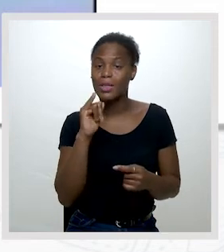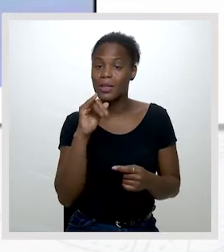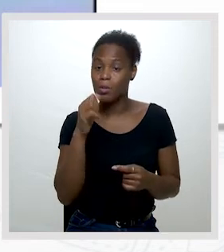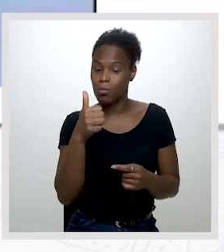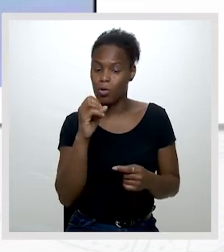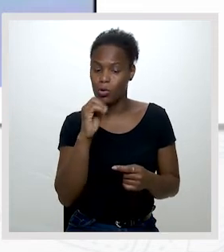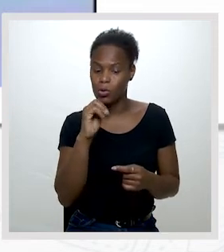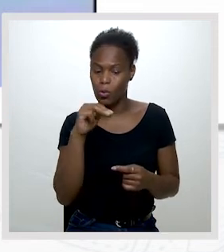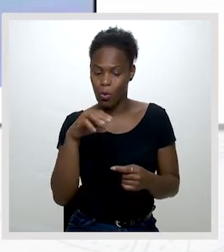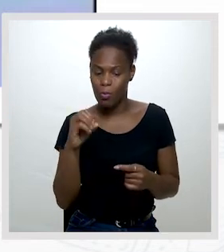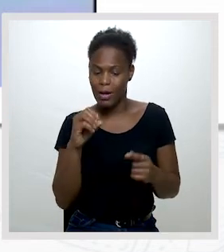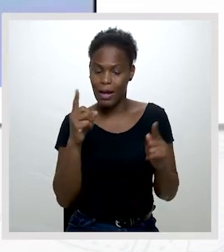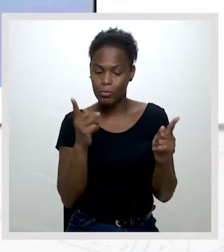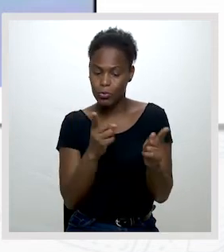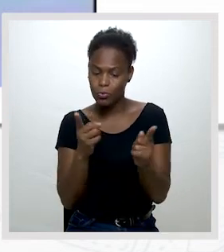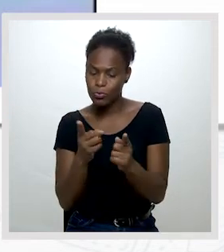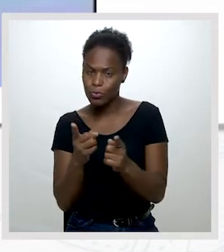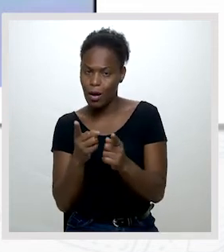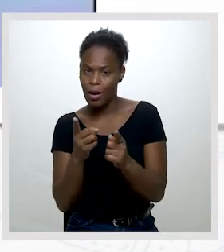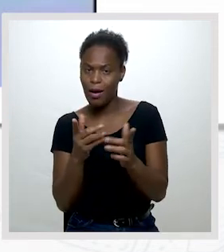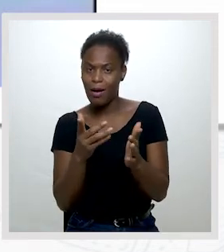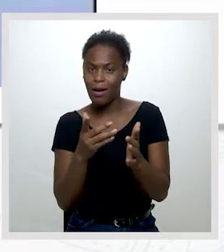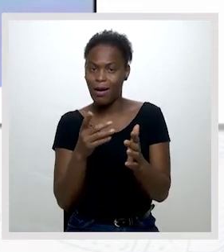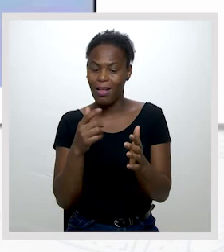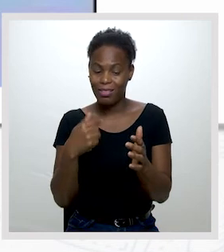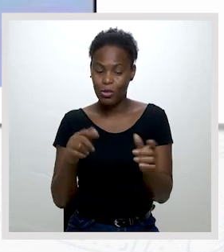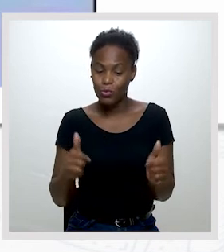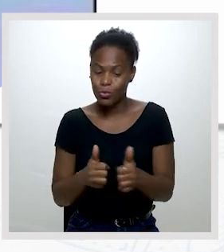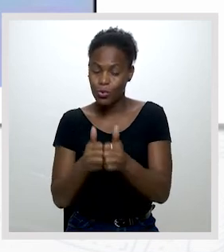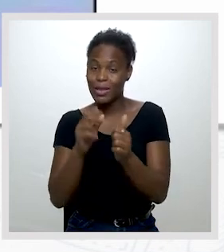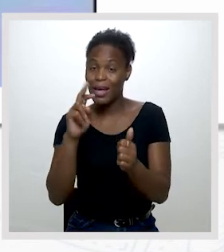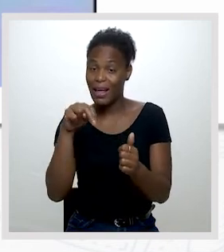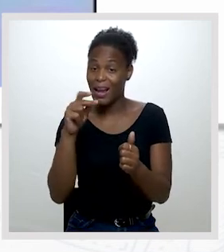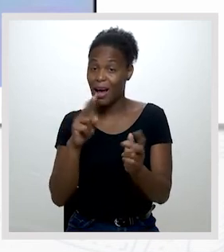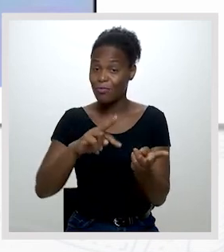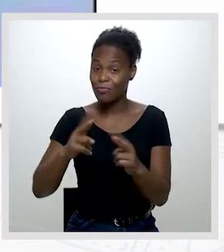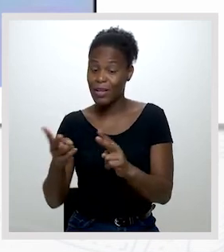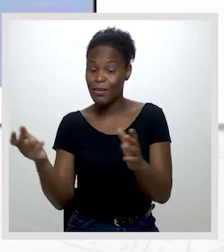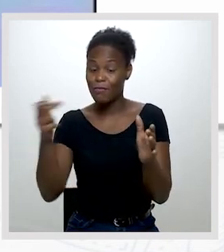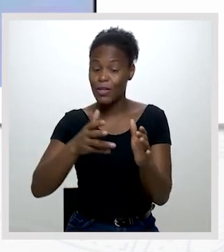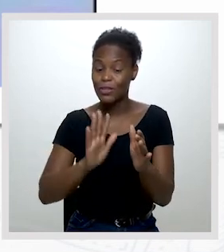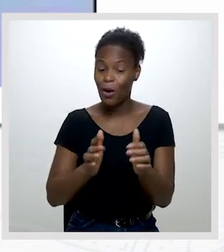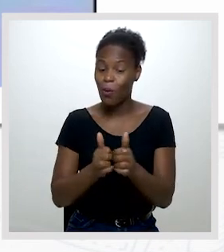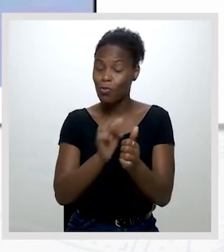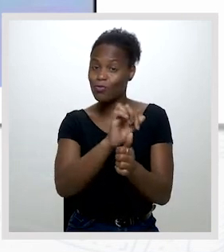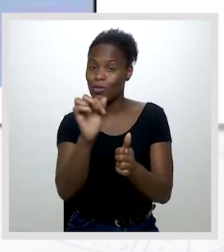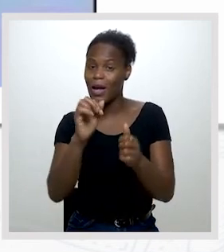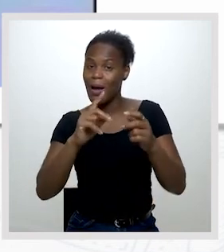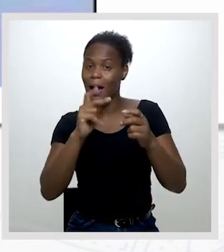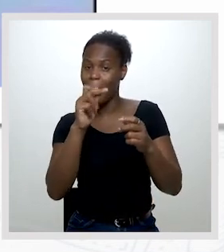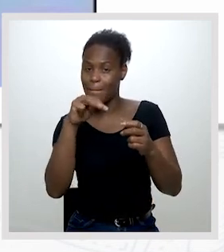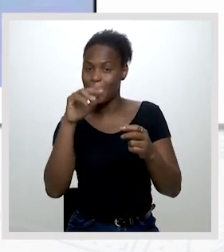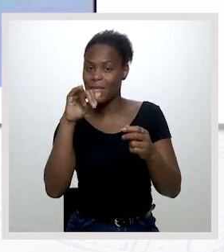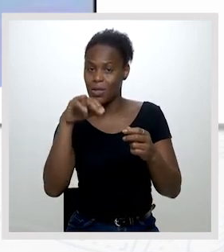do ribossoma automaticamente traz consigo o RNA de transferência que vem já com o seu próprio aminoácido. No entanto,